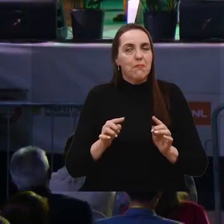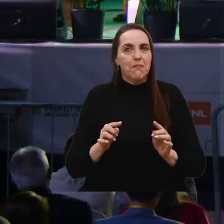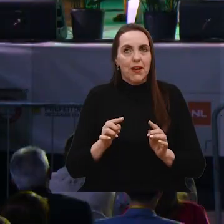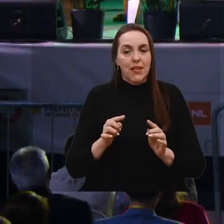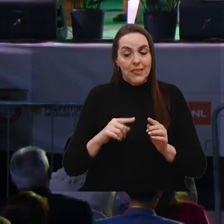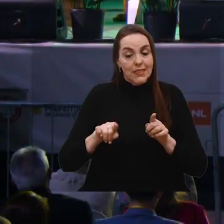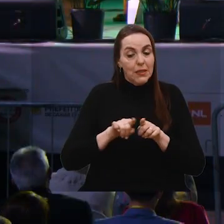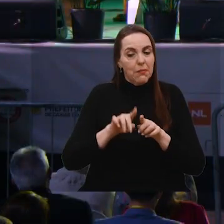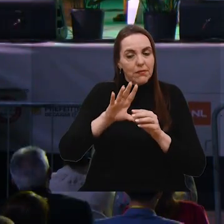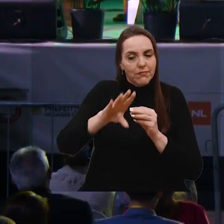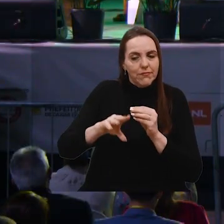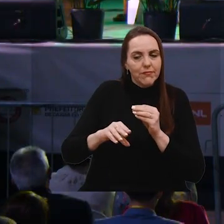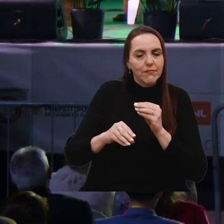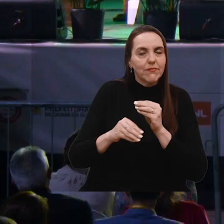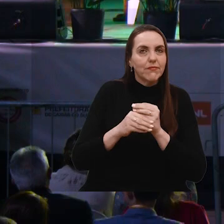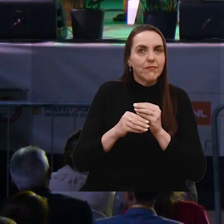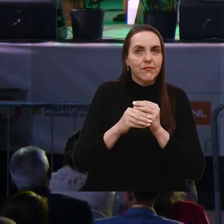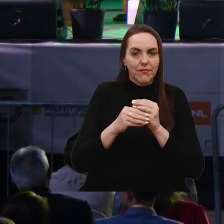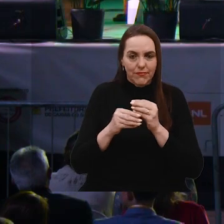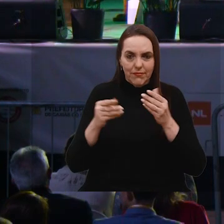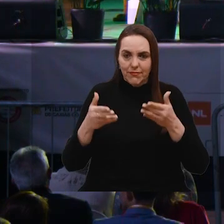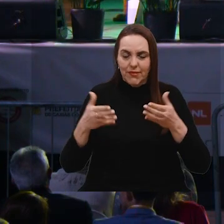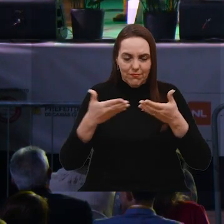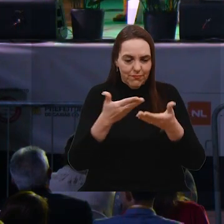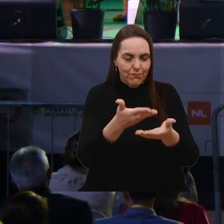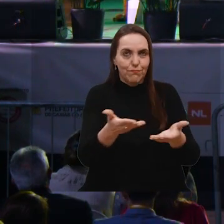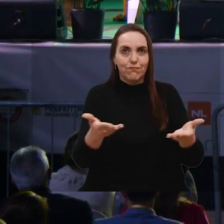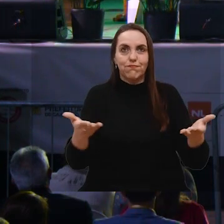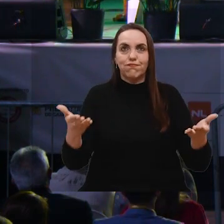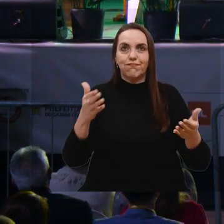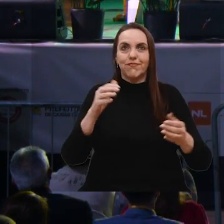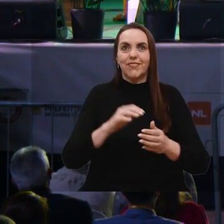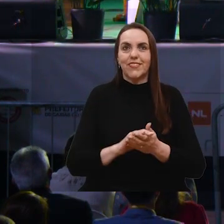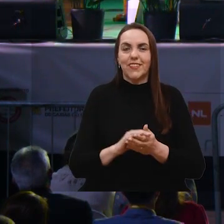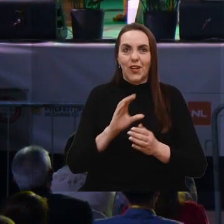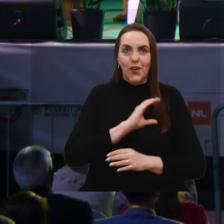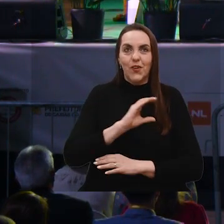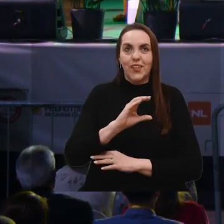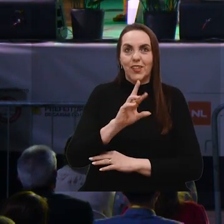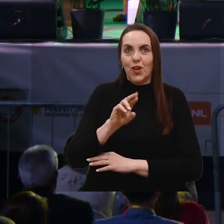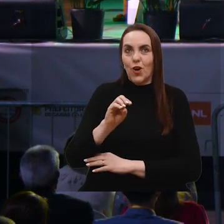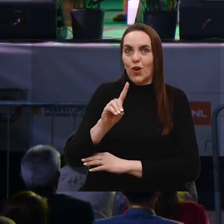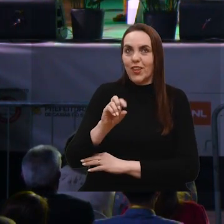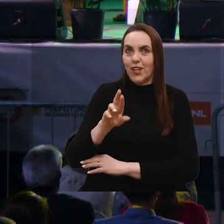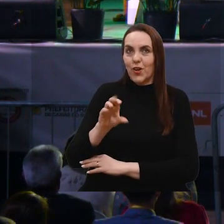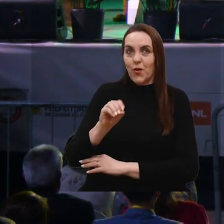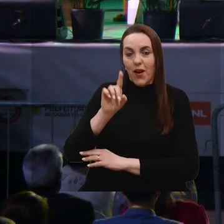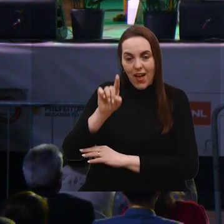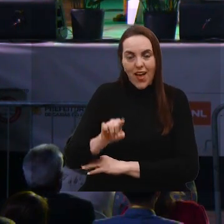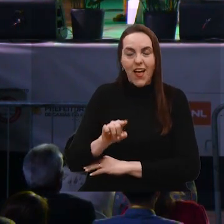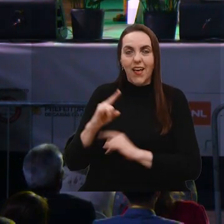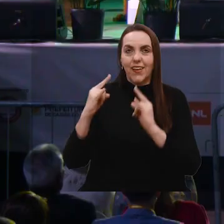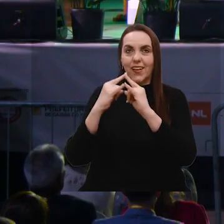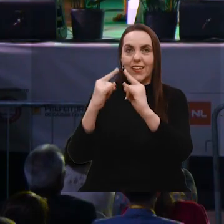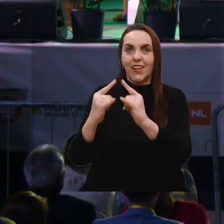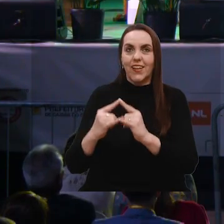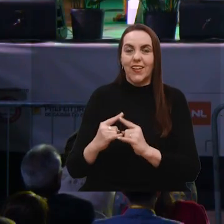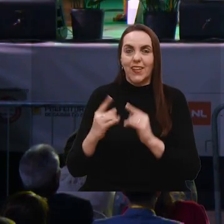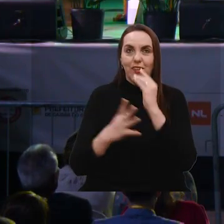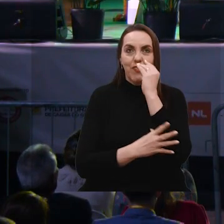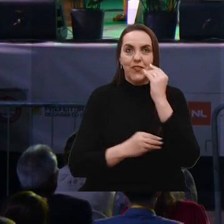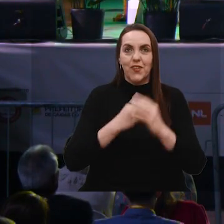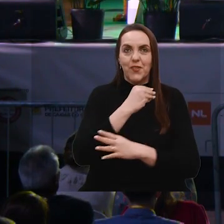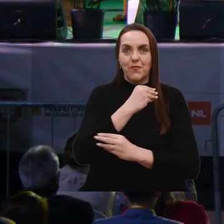especial demais. Mas soma-se a isso o fato de nós estarmos nesse grande galpão, coordenador Rodrigo Ramos, que